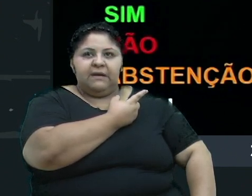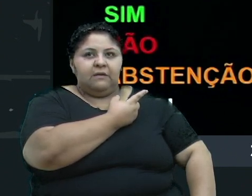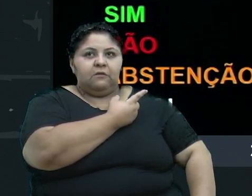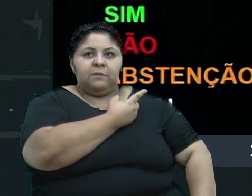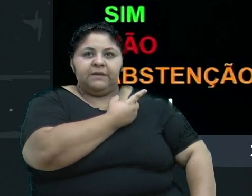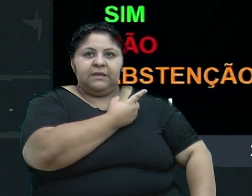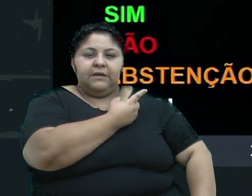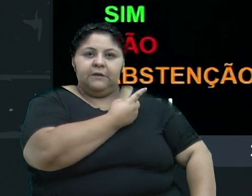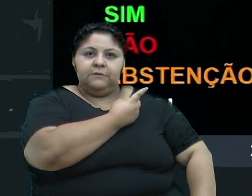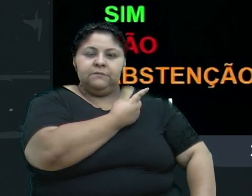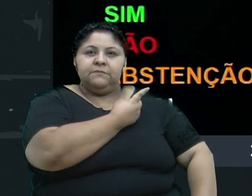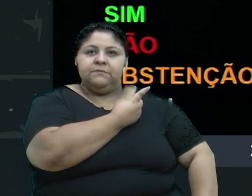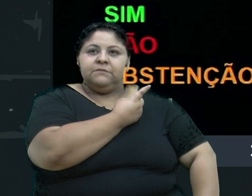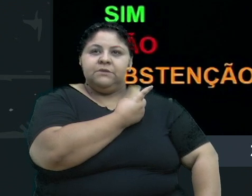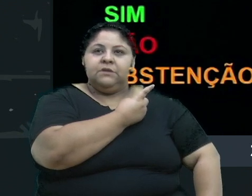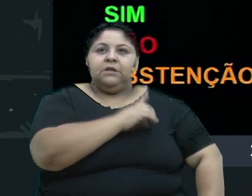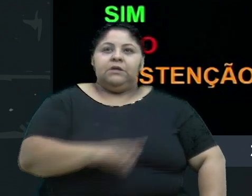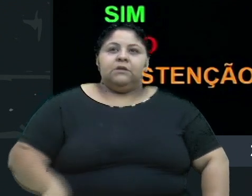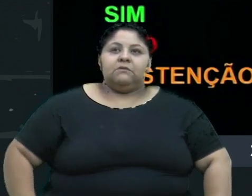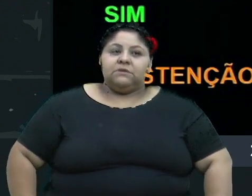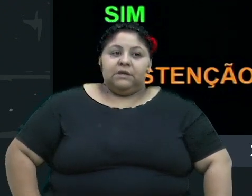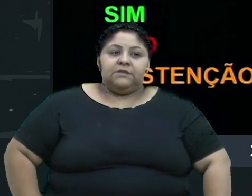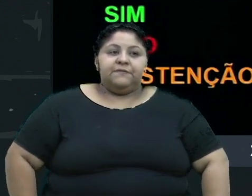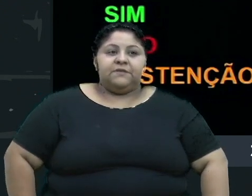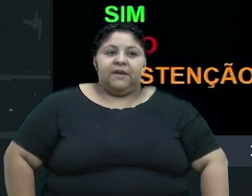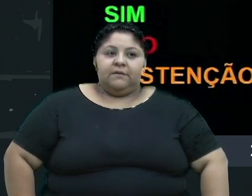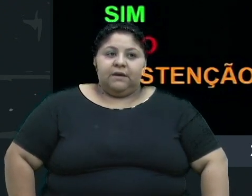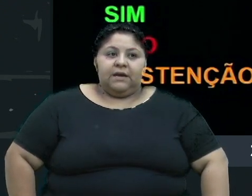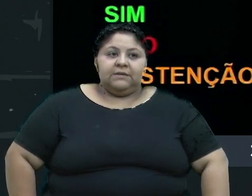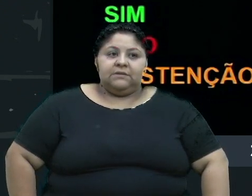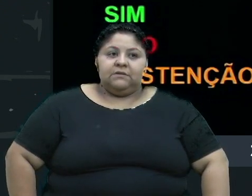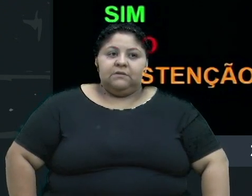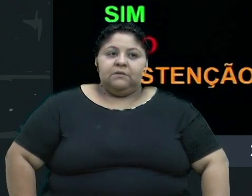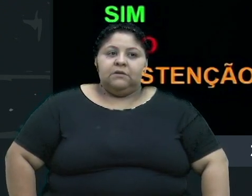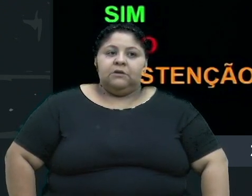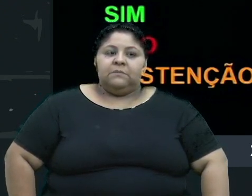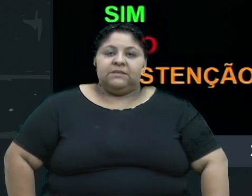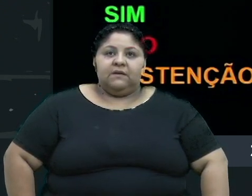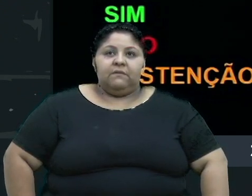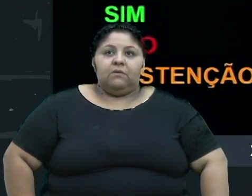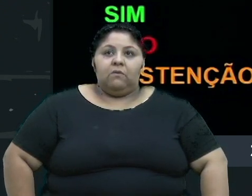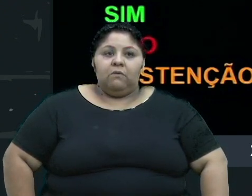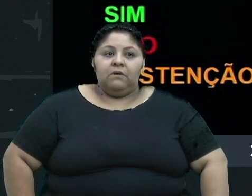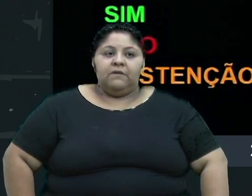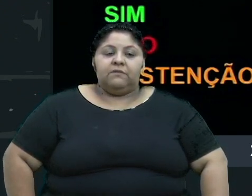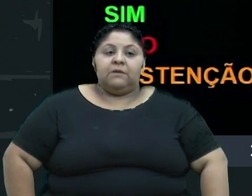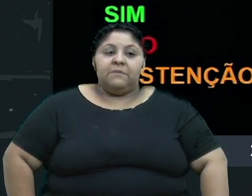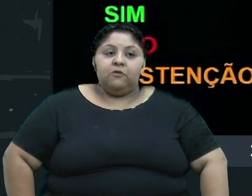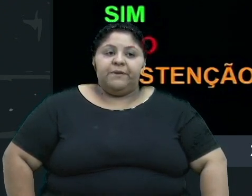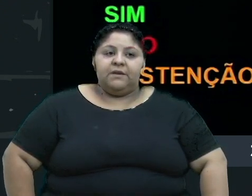Eu voto sim, senhor presidente. Vereadora Gladys Frisso, vota sim.